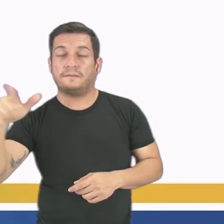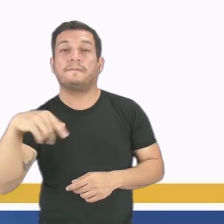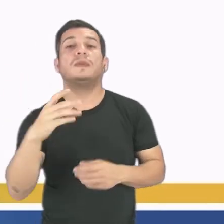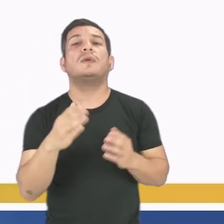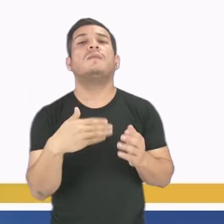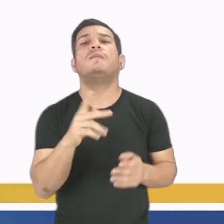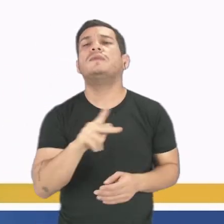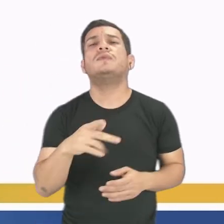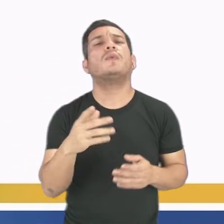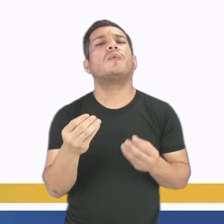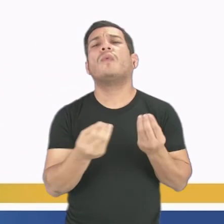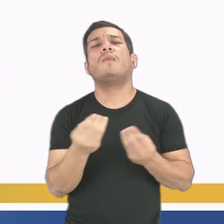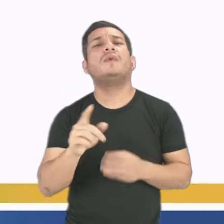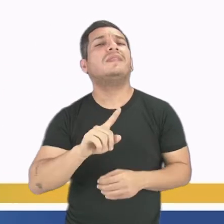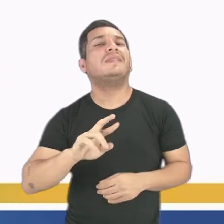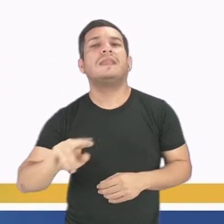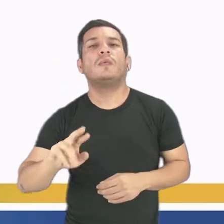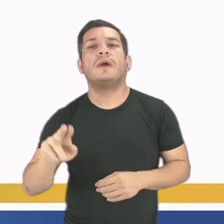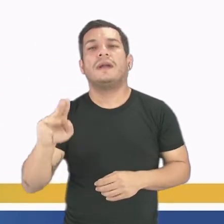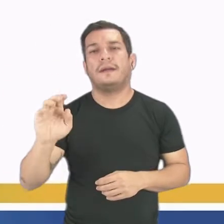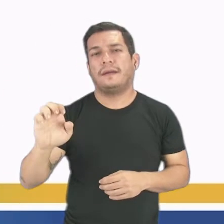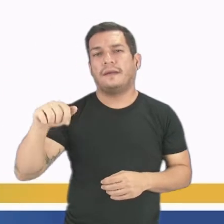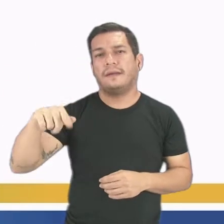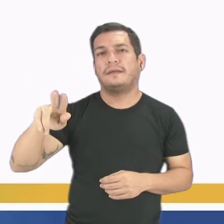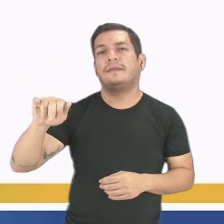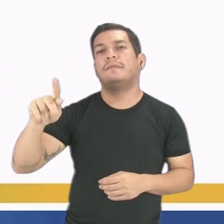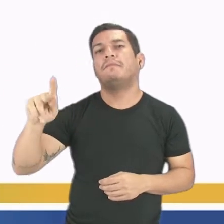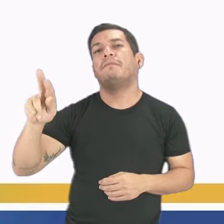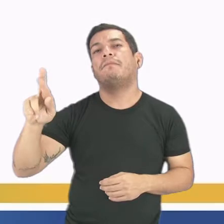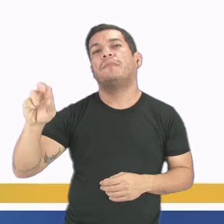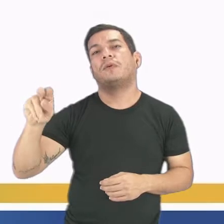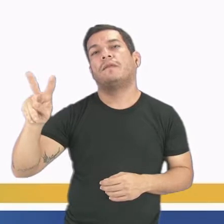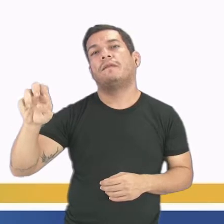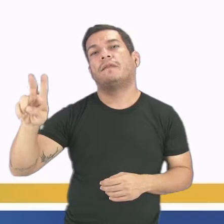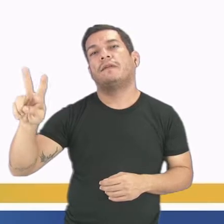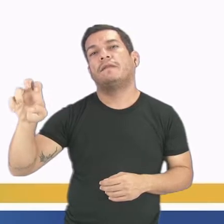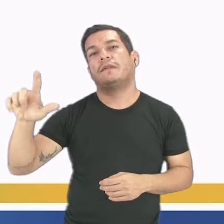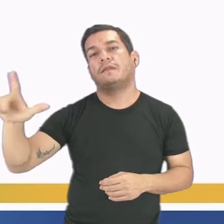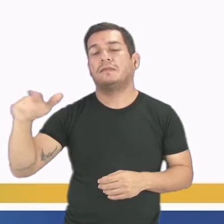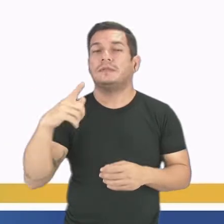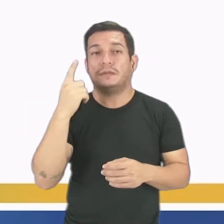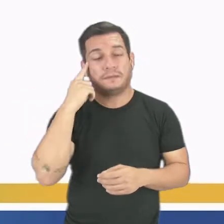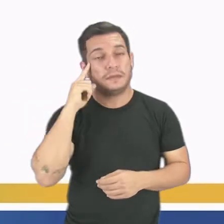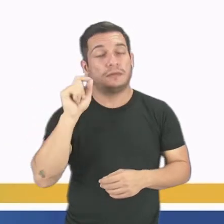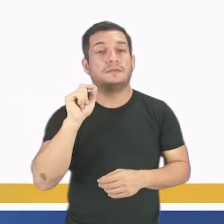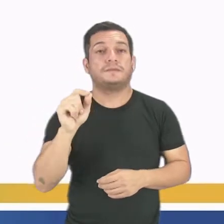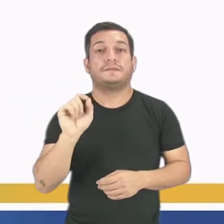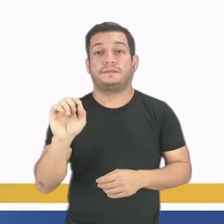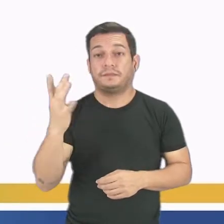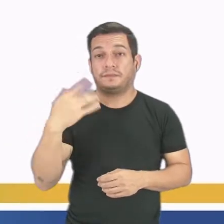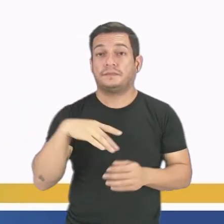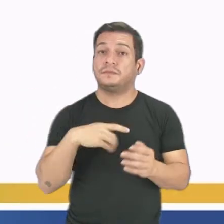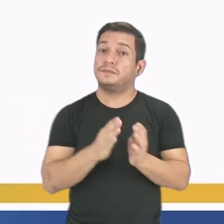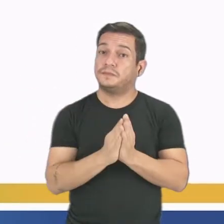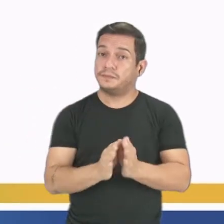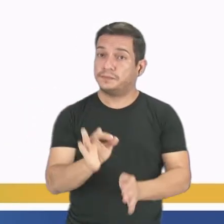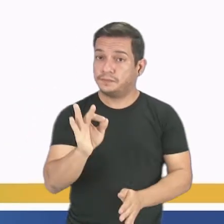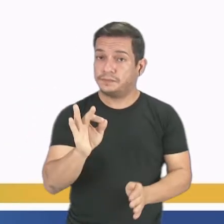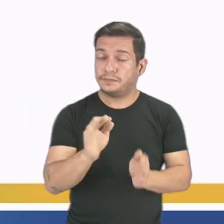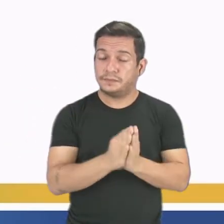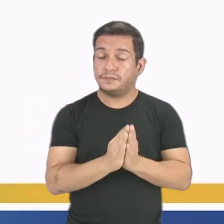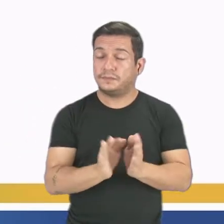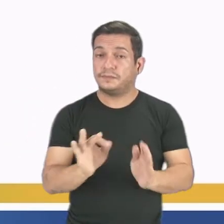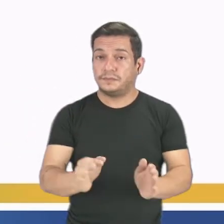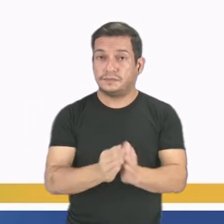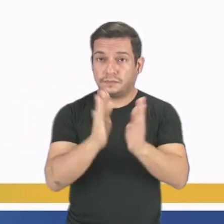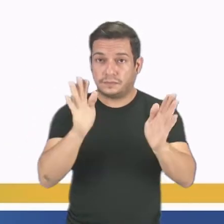vai ser equiprovável? É possível isso? Imagine uma situação em que nós temos aí um mesmo dado, tá? Só que